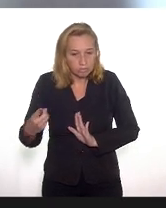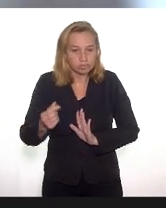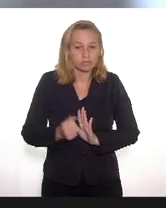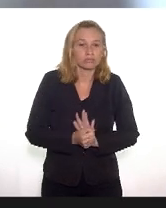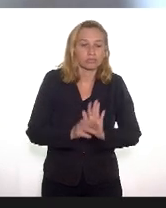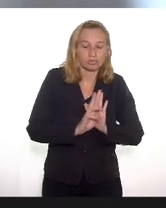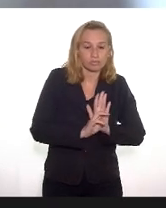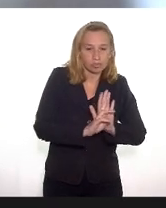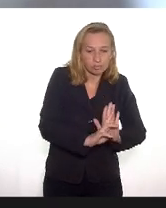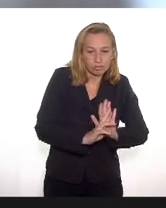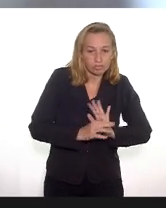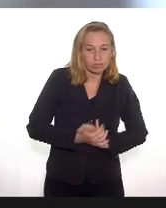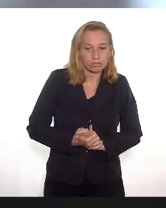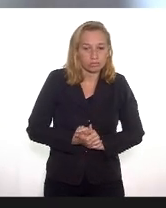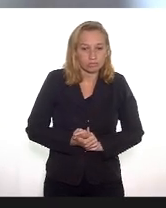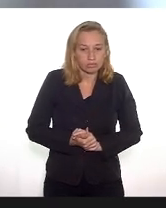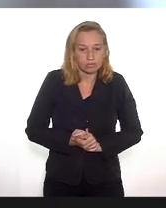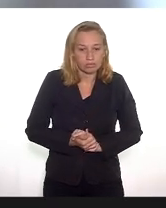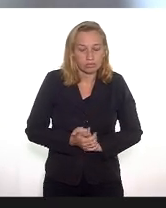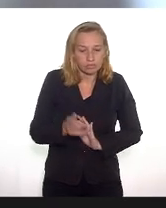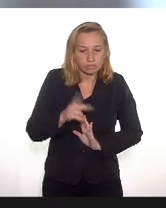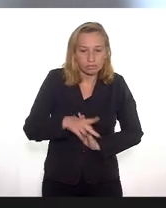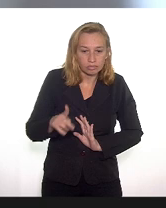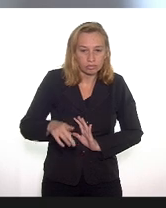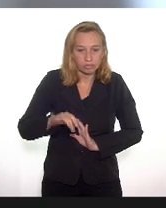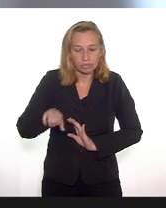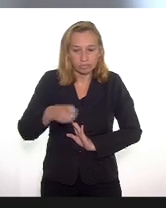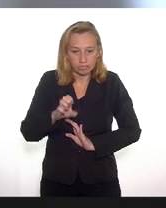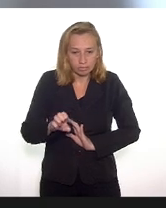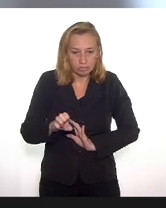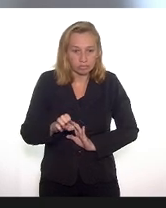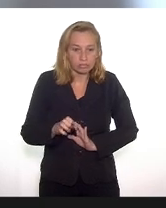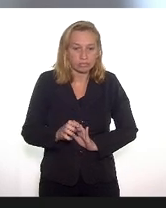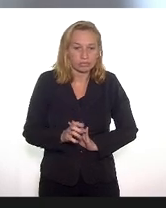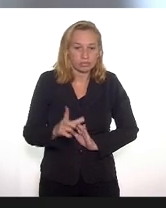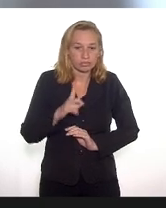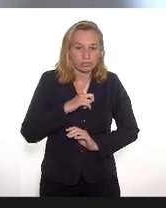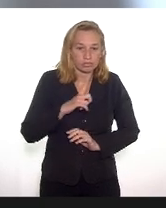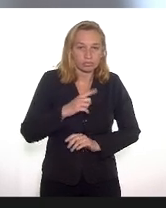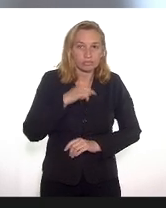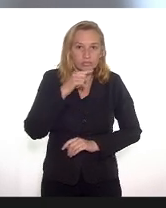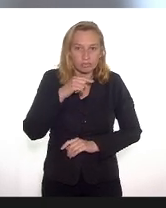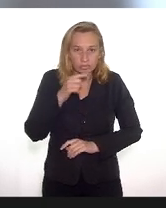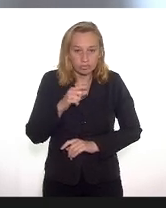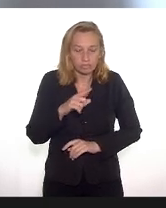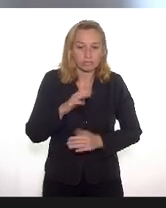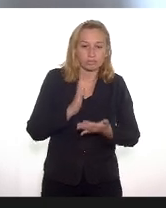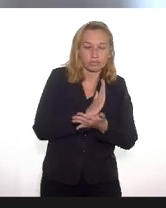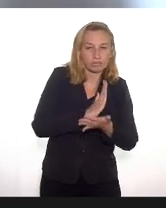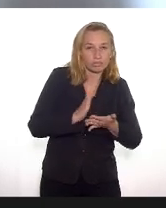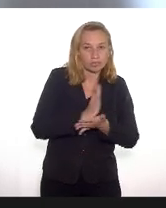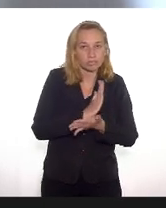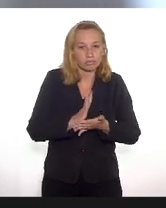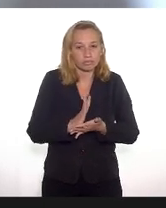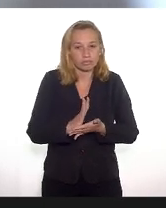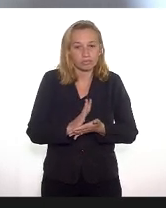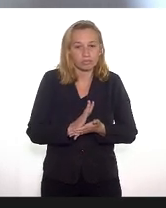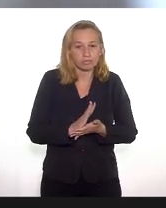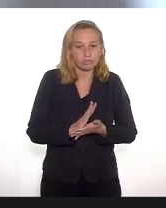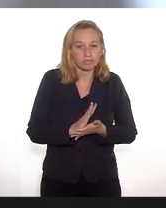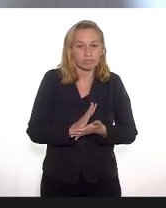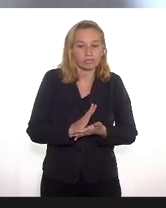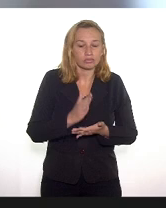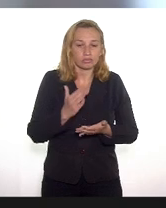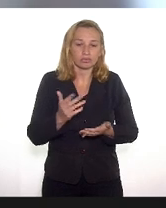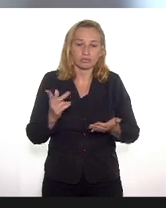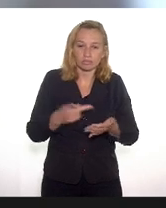representantes, os professores, né, da Rede SEJA, que quando tiverem alguma dúvida ou alguma coisa, eles acreditam que estão